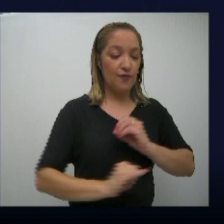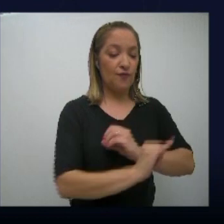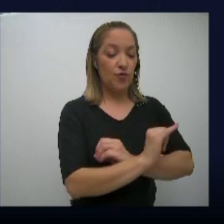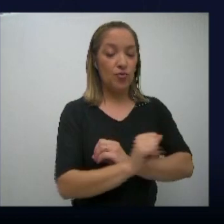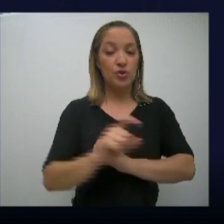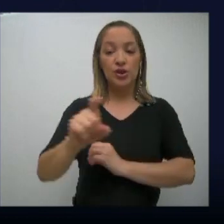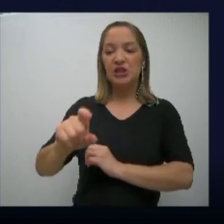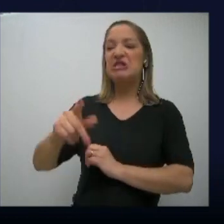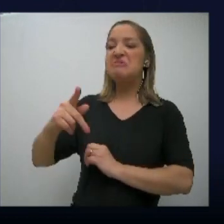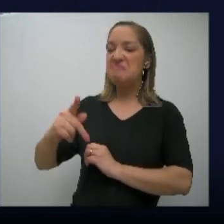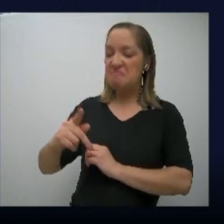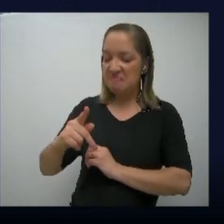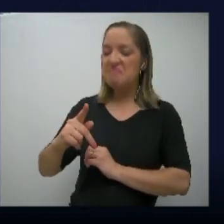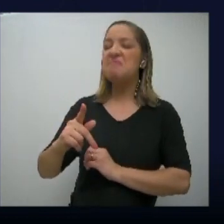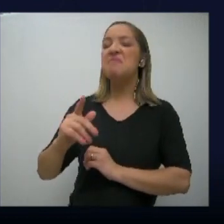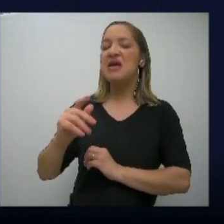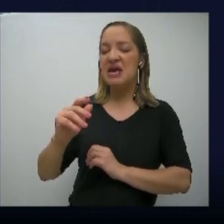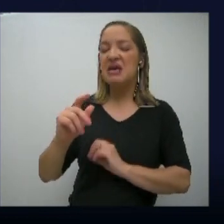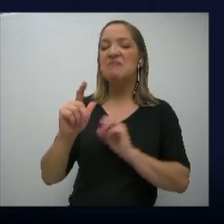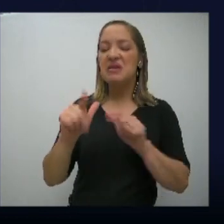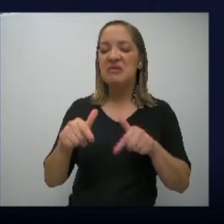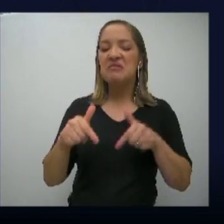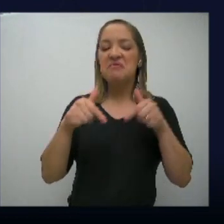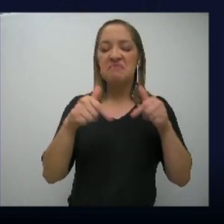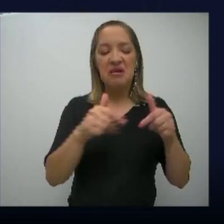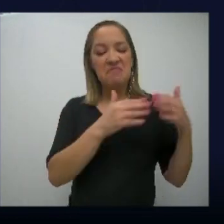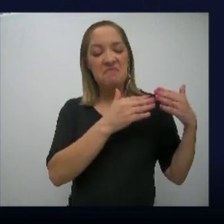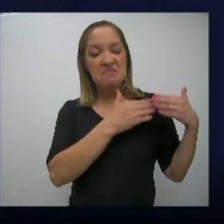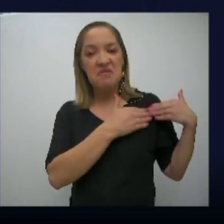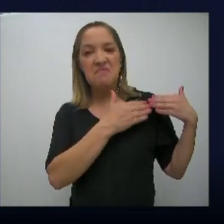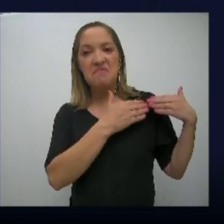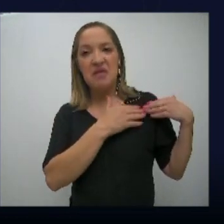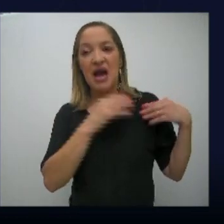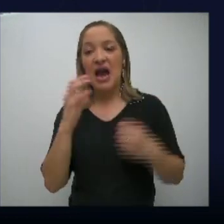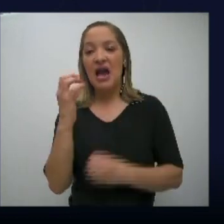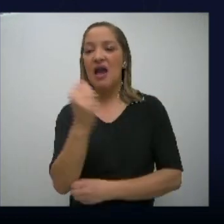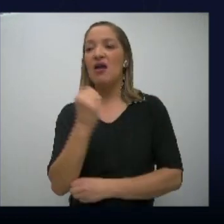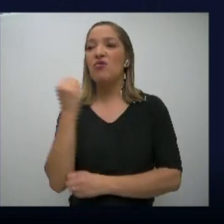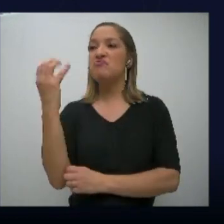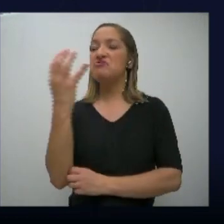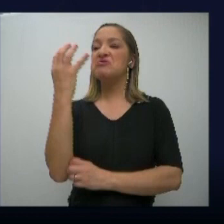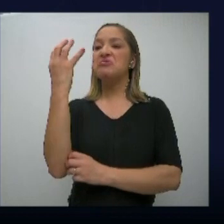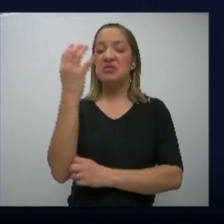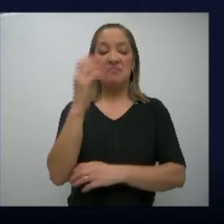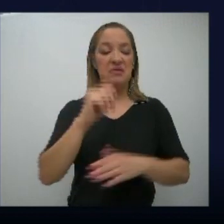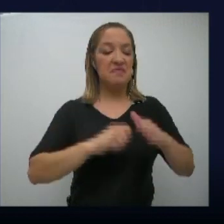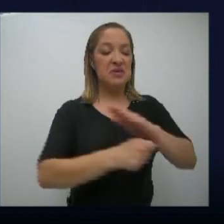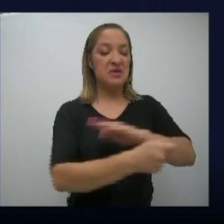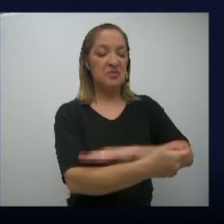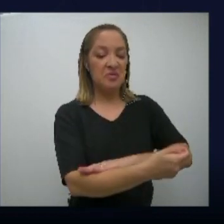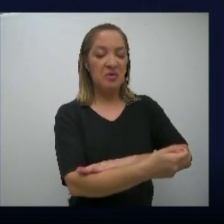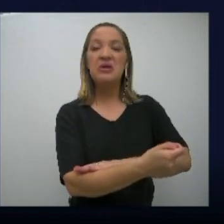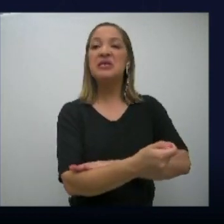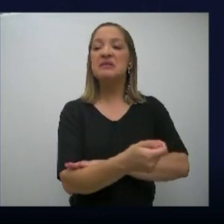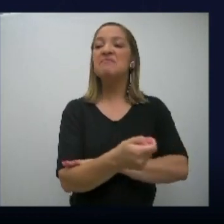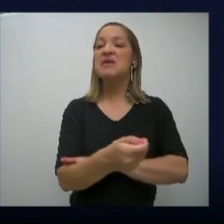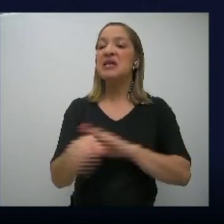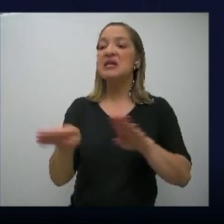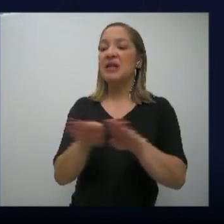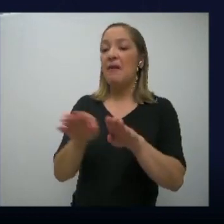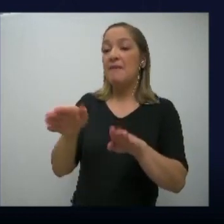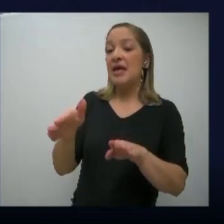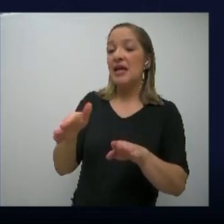essa questão da educação é do ecossistema vamos assim com os investidores do nosso lado aqui na Guilherme os próprios intermediários também